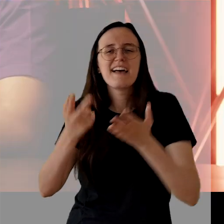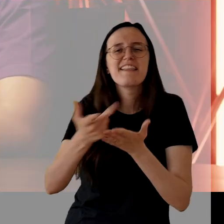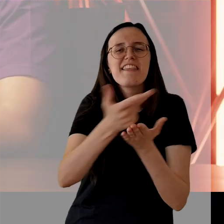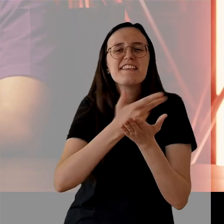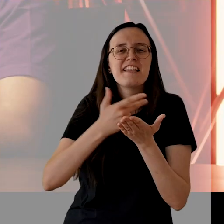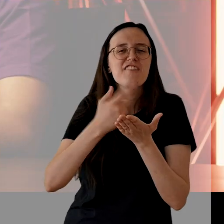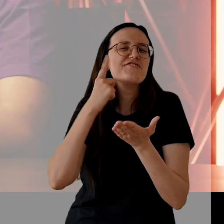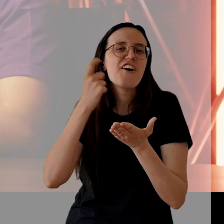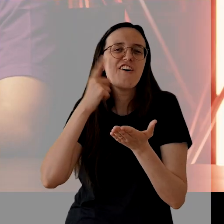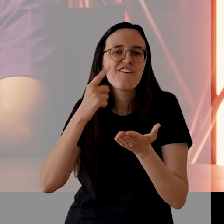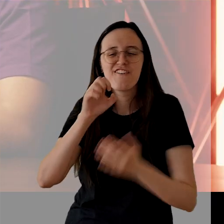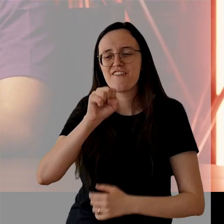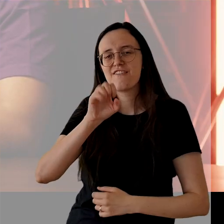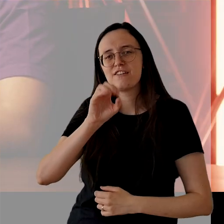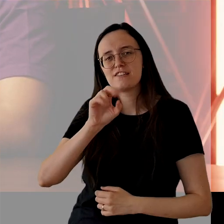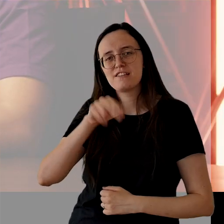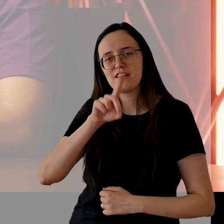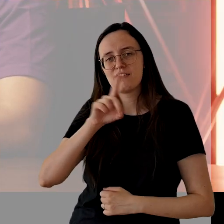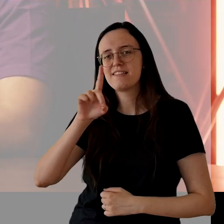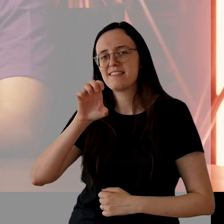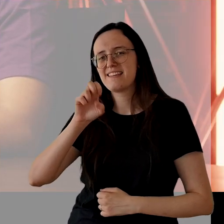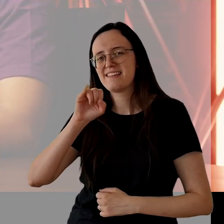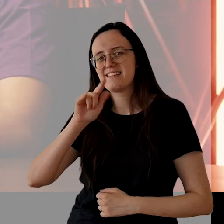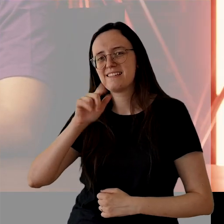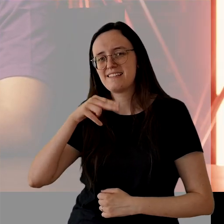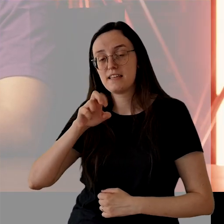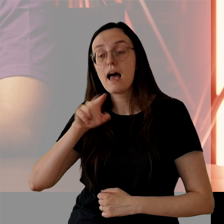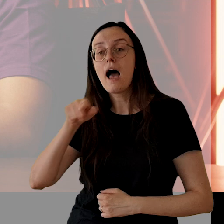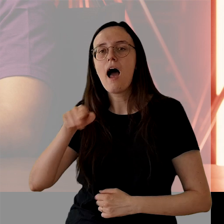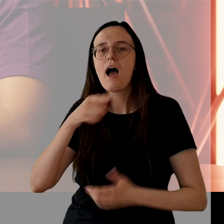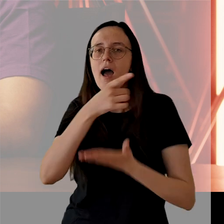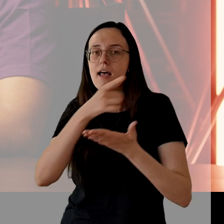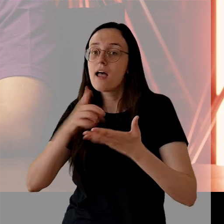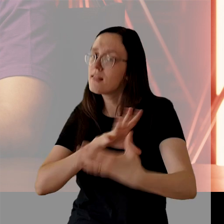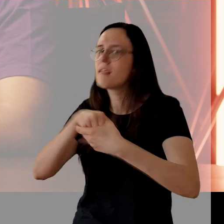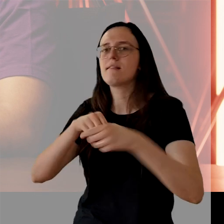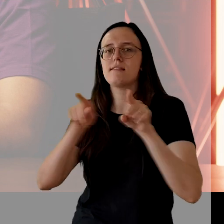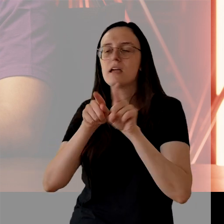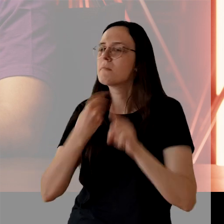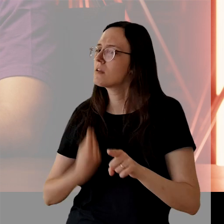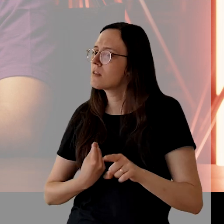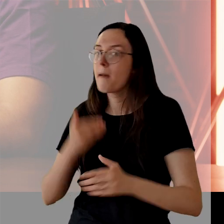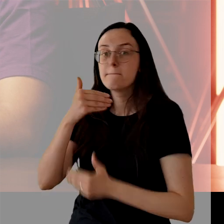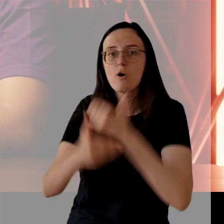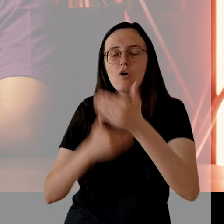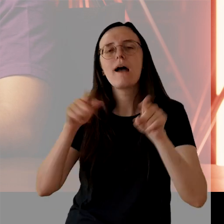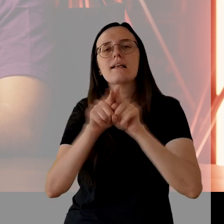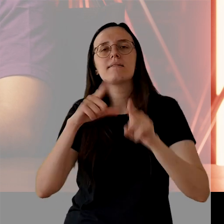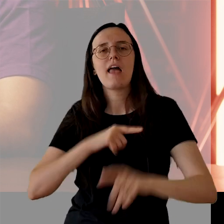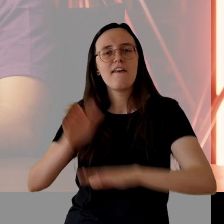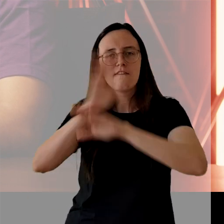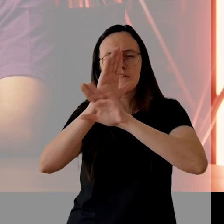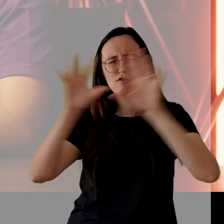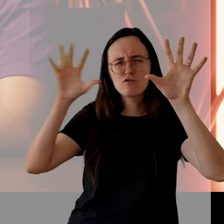de áudio, esteja junto já nesse processo. Já também, assim como talvez alguém que vai trabalhar com efeitos de vídeo,